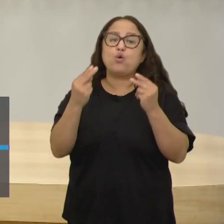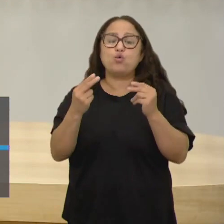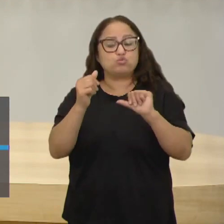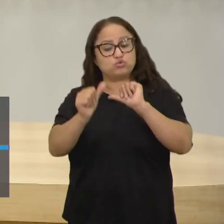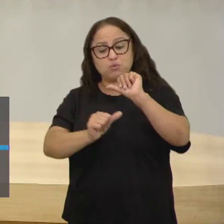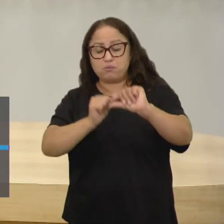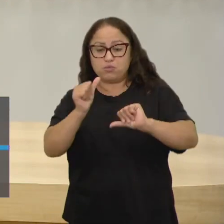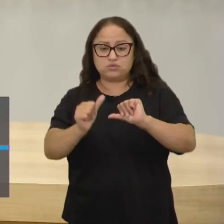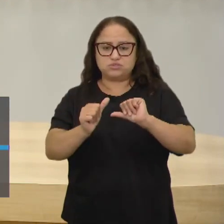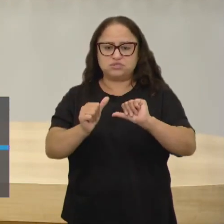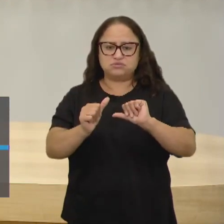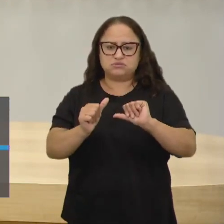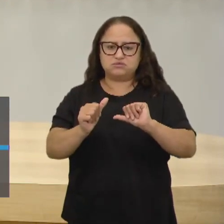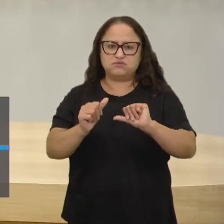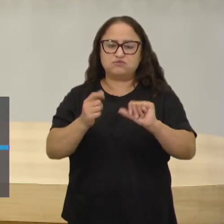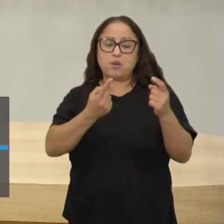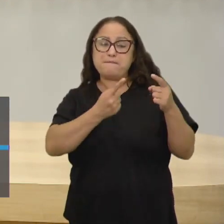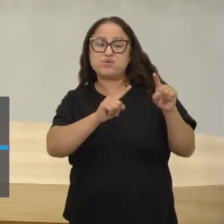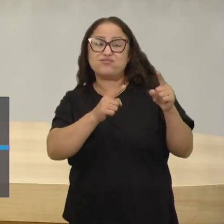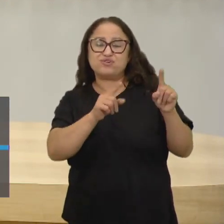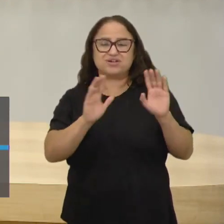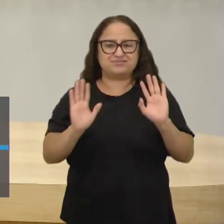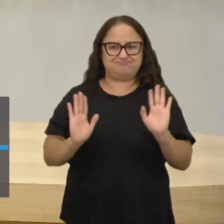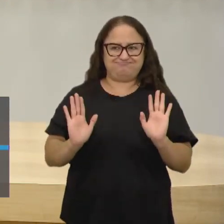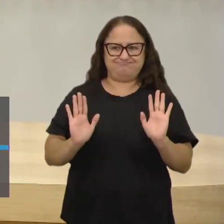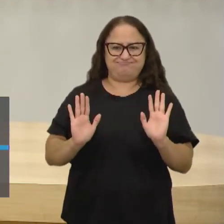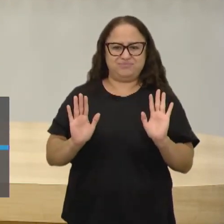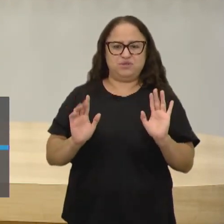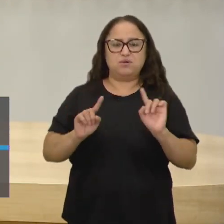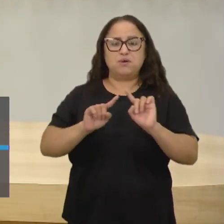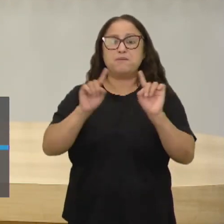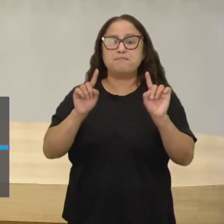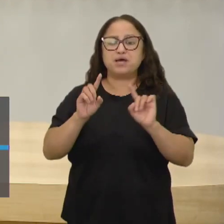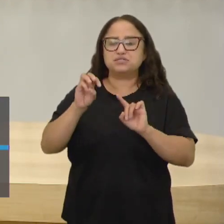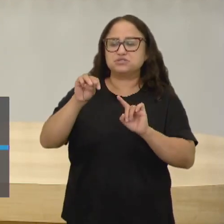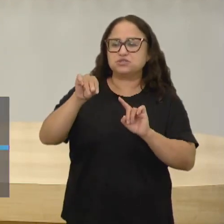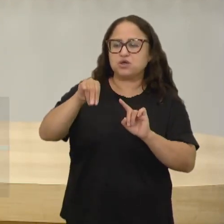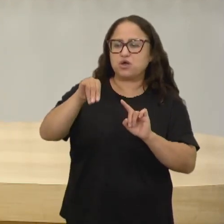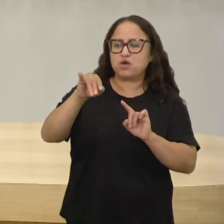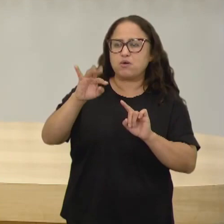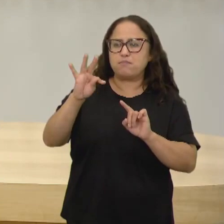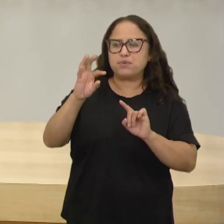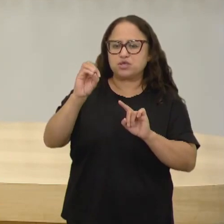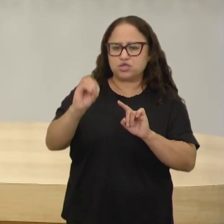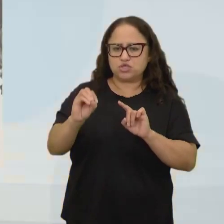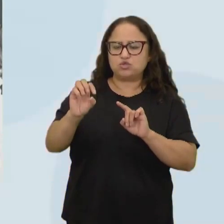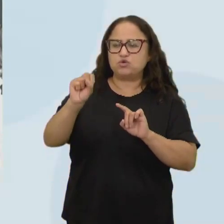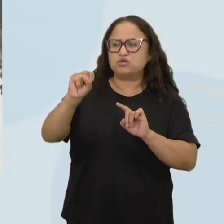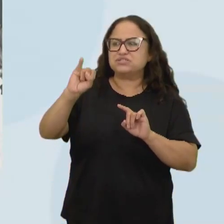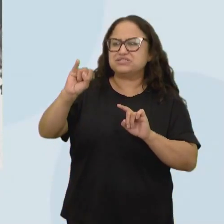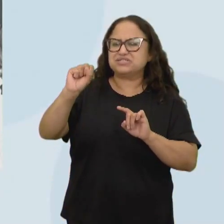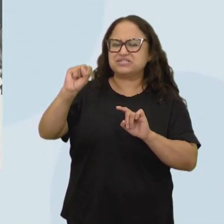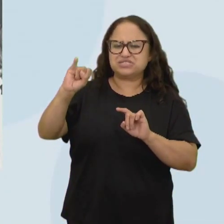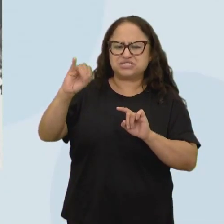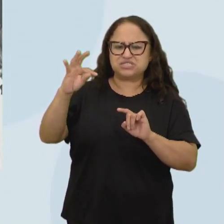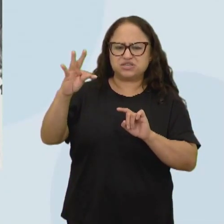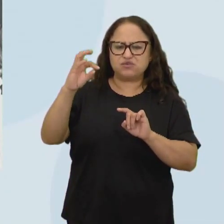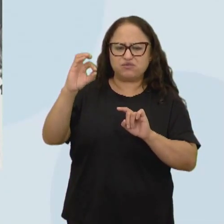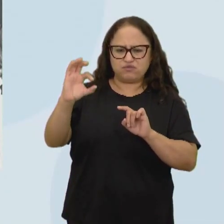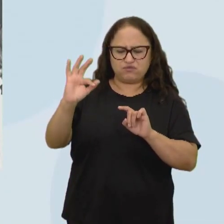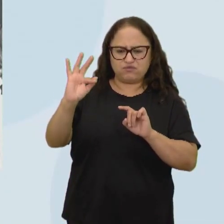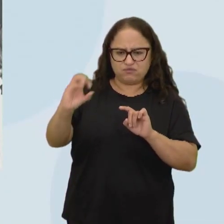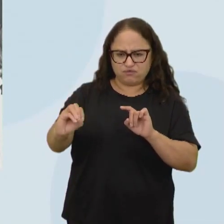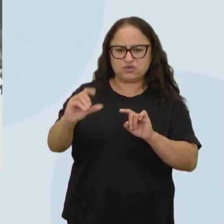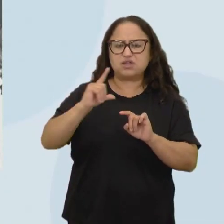transformado, você não sai provocado, né? O Mito de Sísifo, especificamente, é um ensaio do Camus